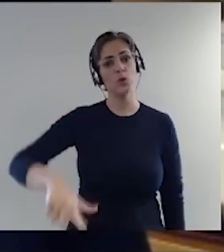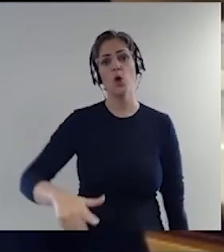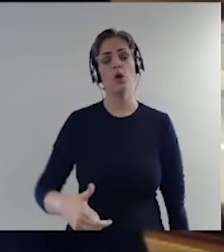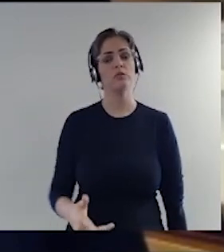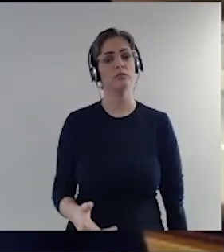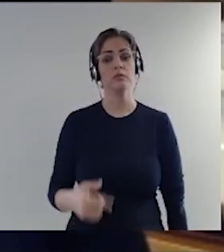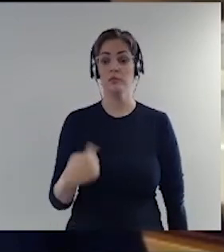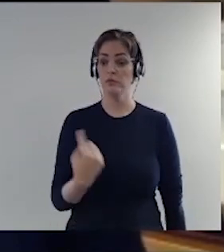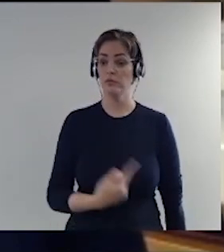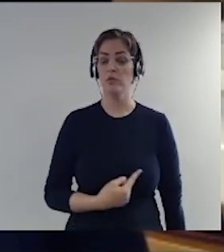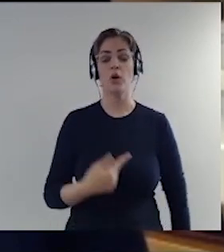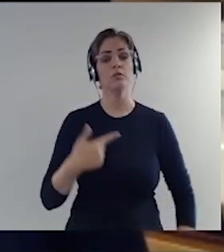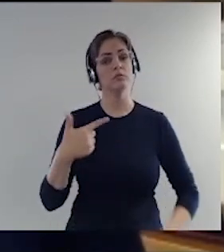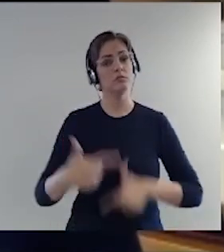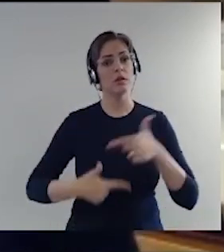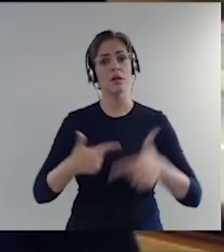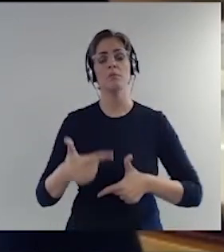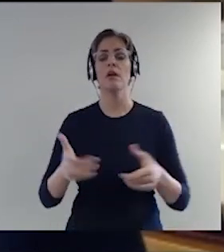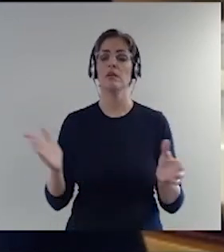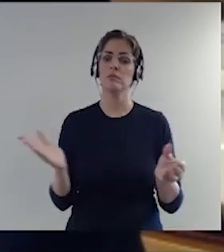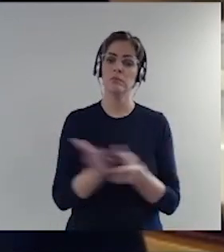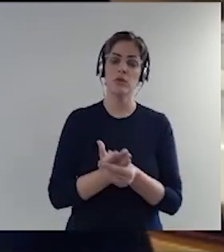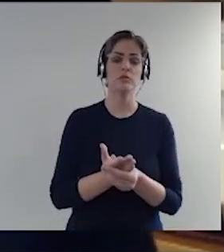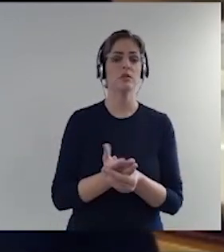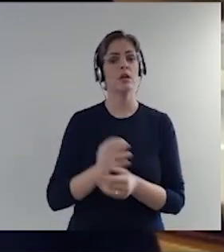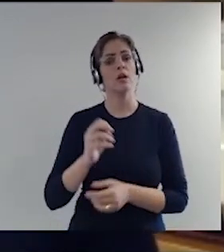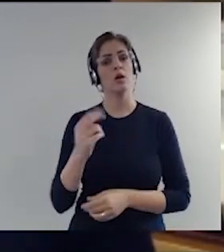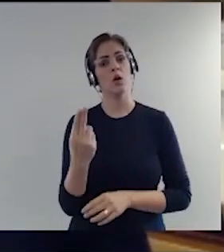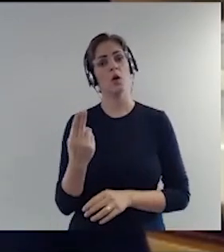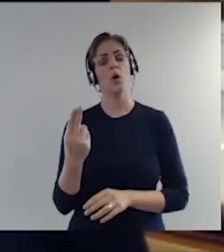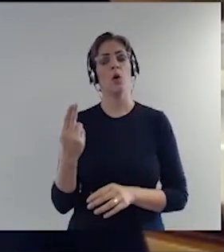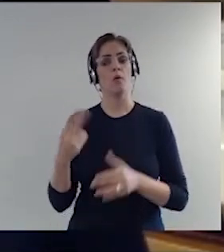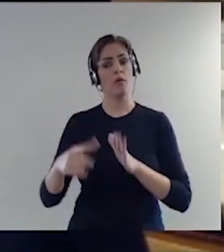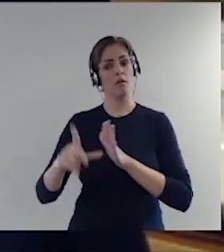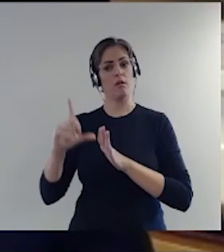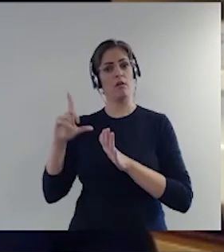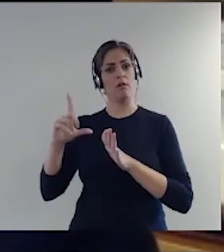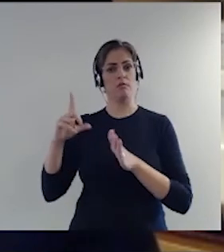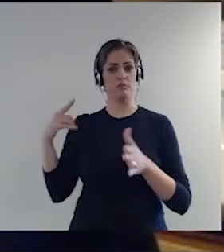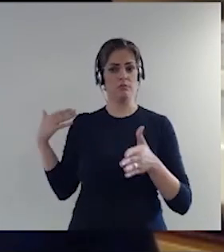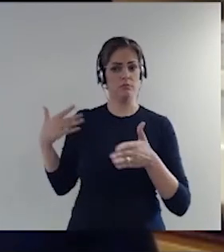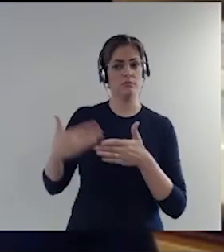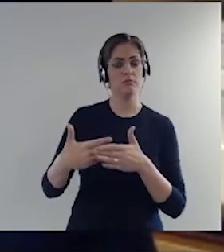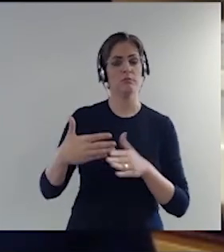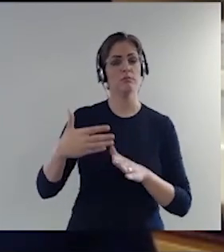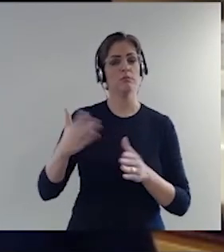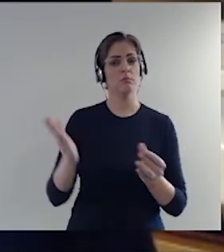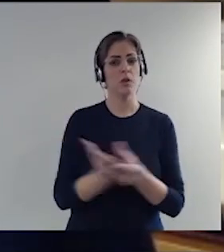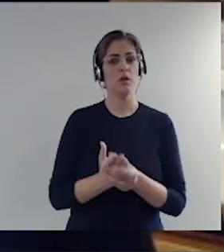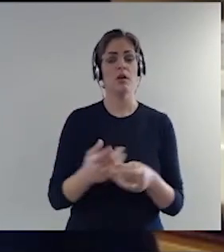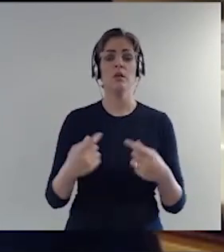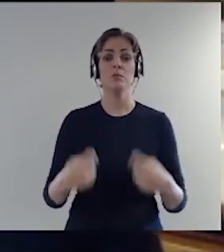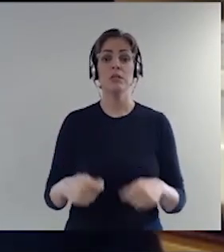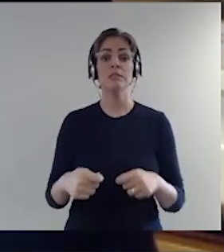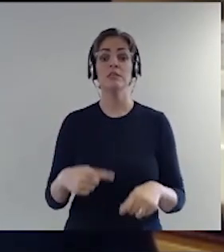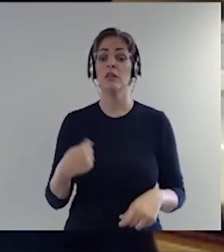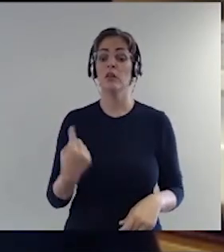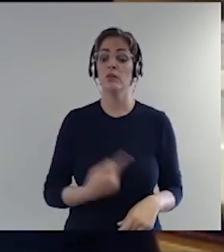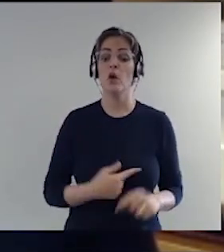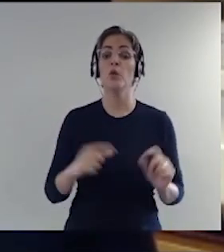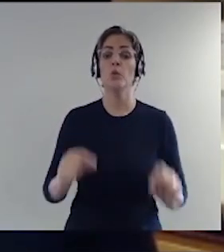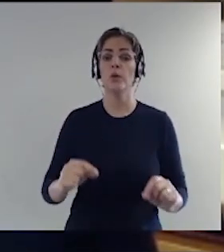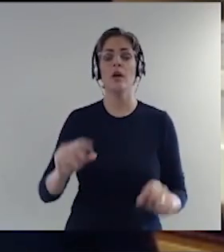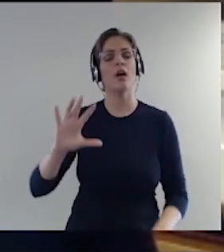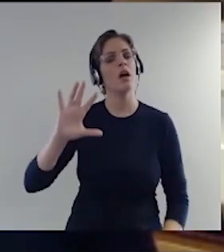movimentos, inclusive processuais e endoprocessuais, têm que se encaminhar para situações de resolução